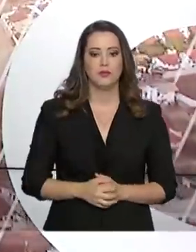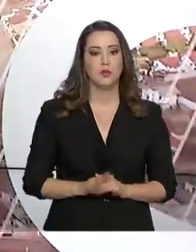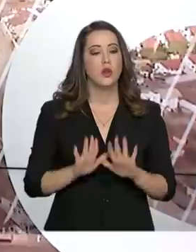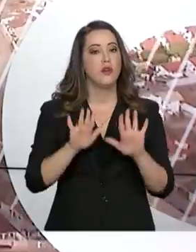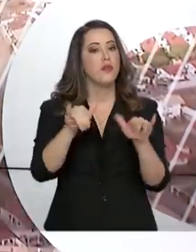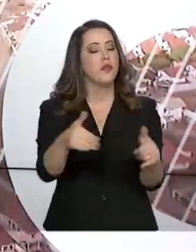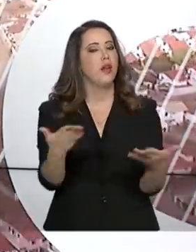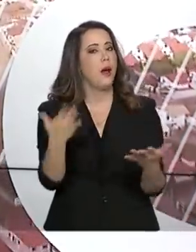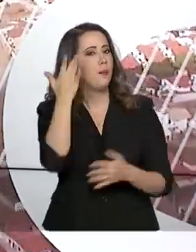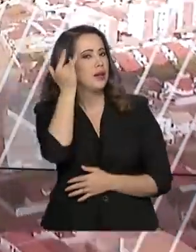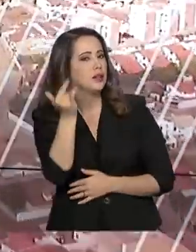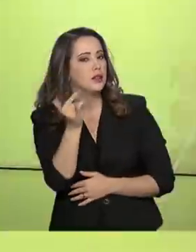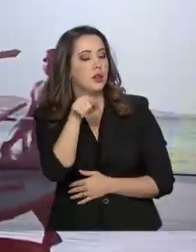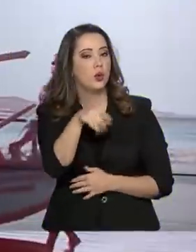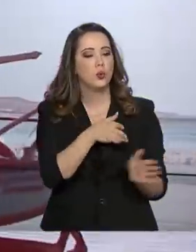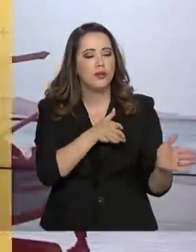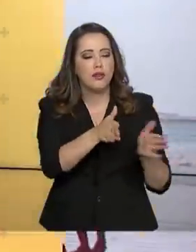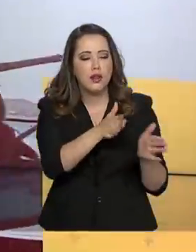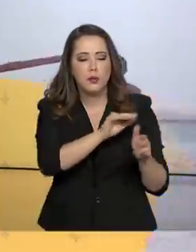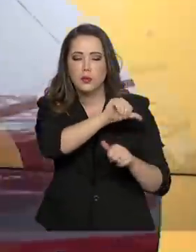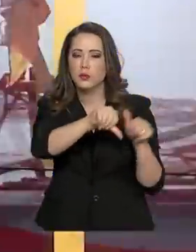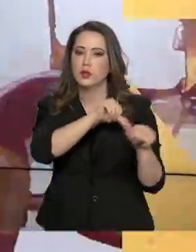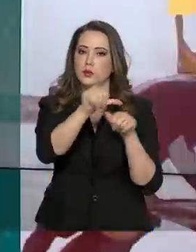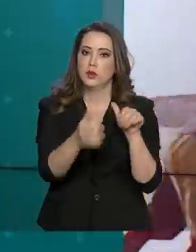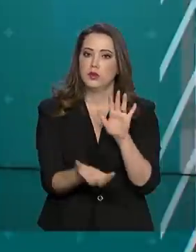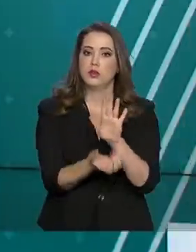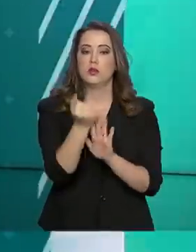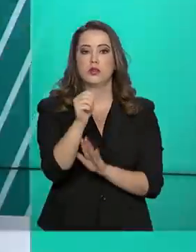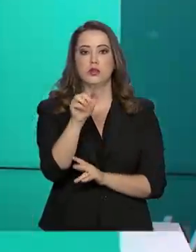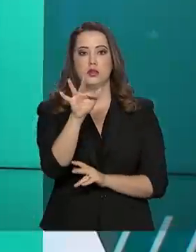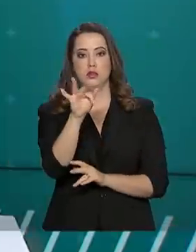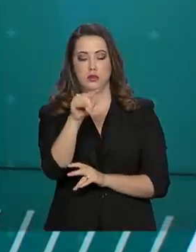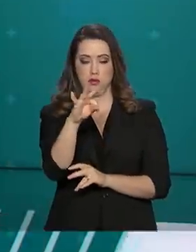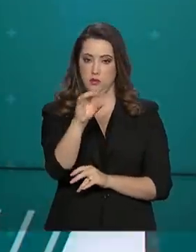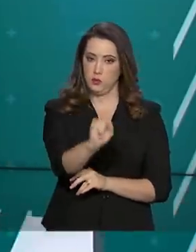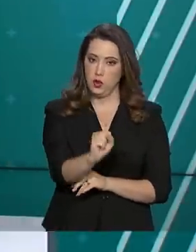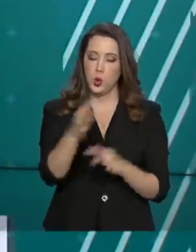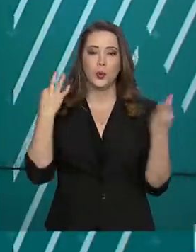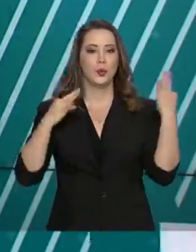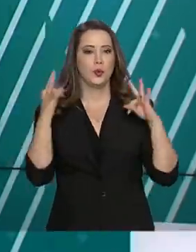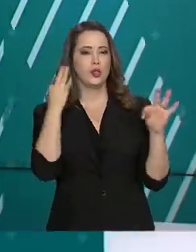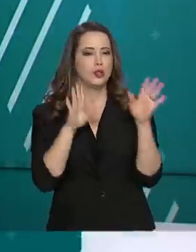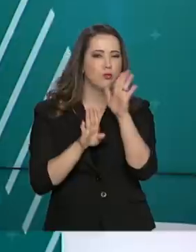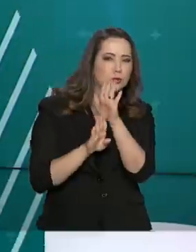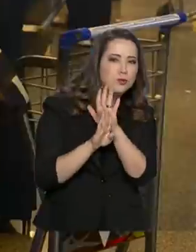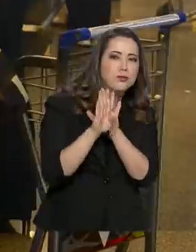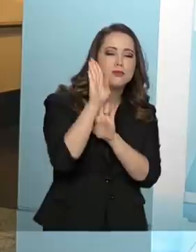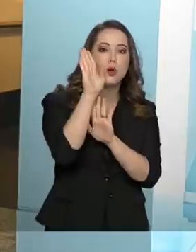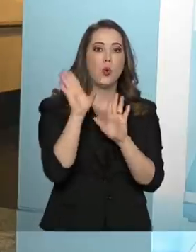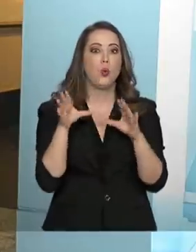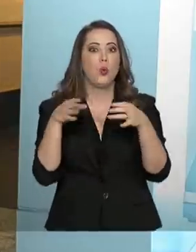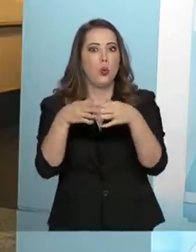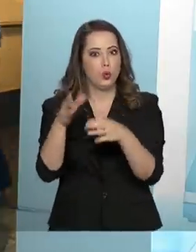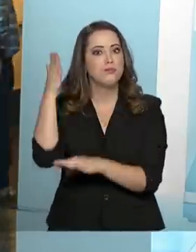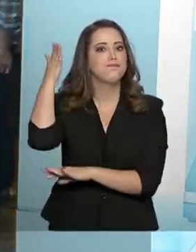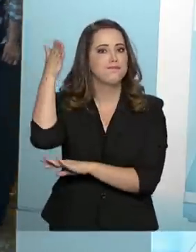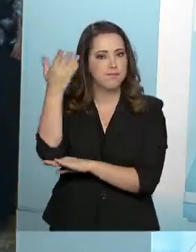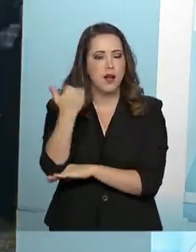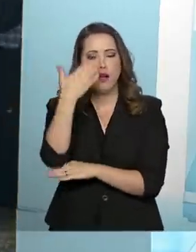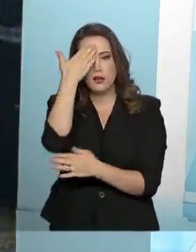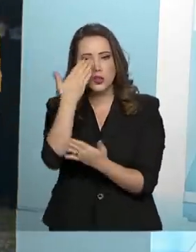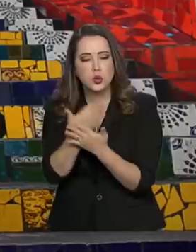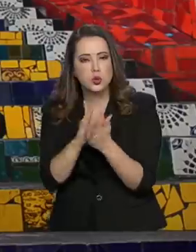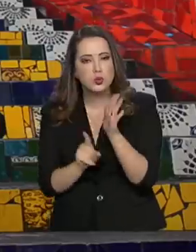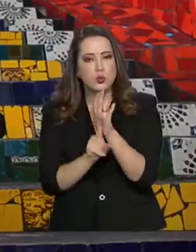termina amanhã o prazo de operação para saques do fgts turismo em alta o setor hoteleiro está otimista com os